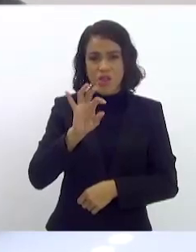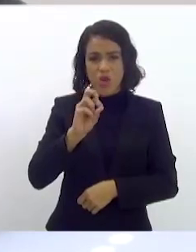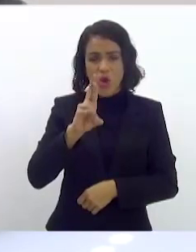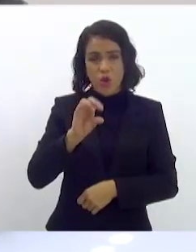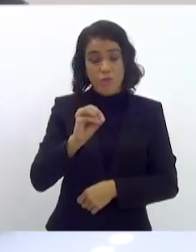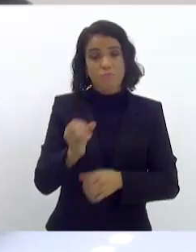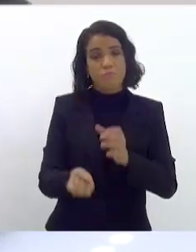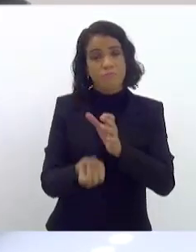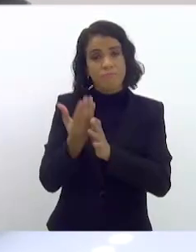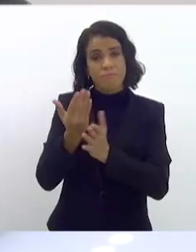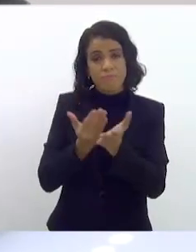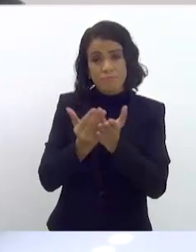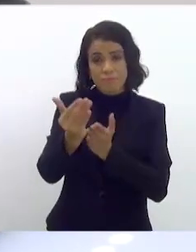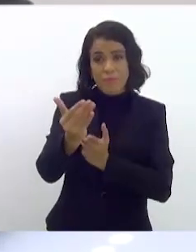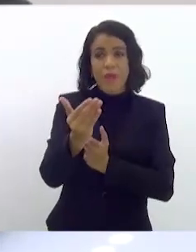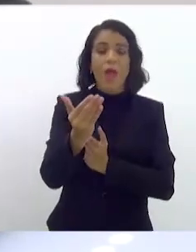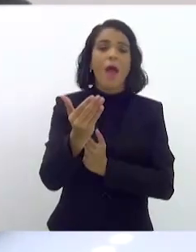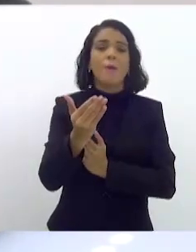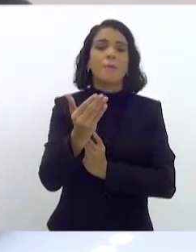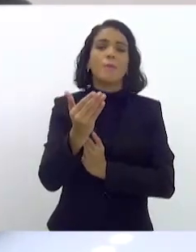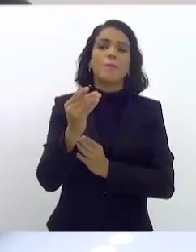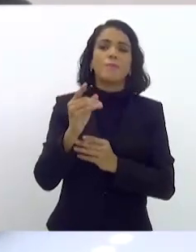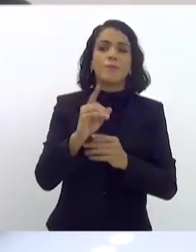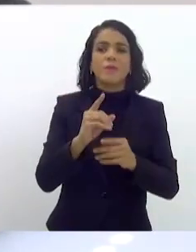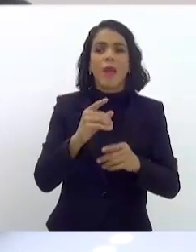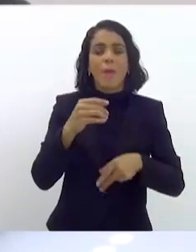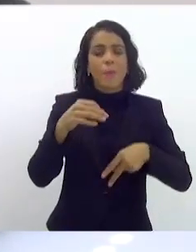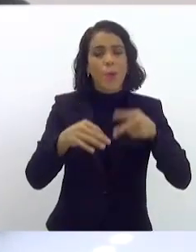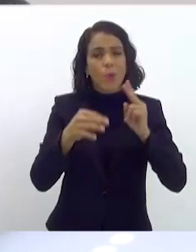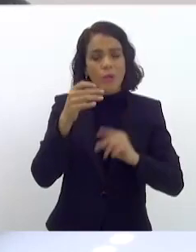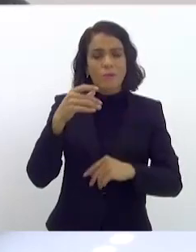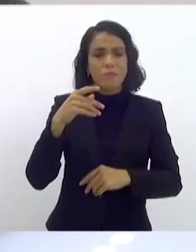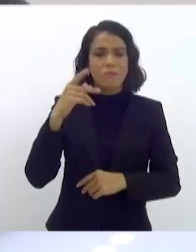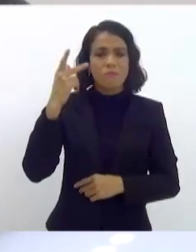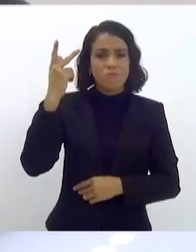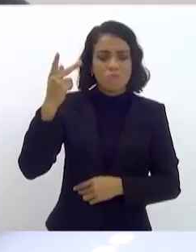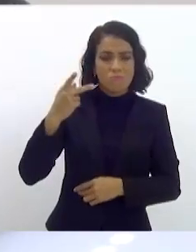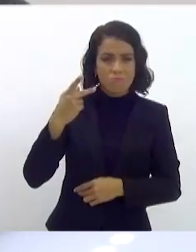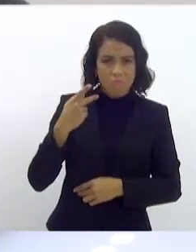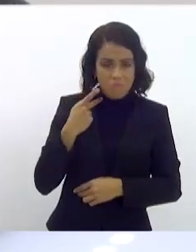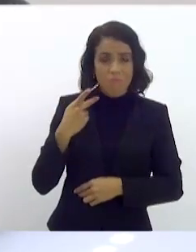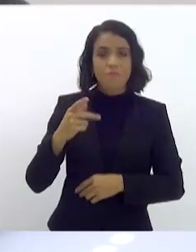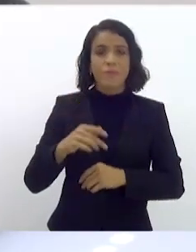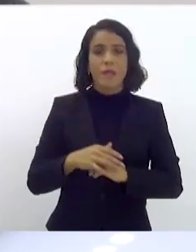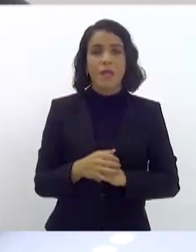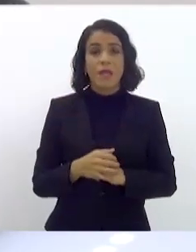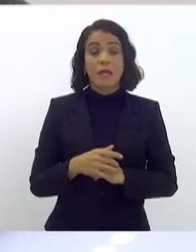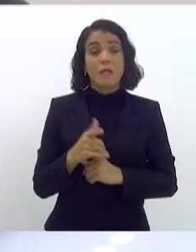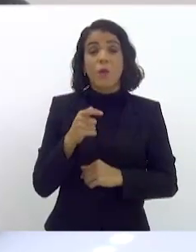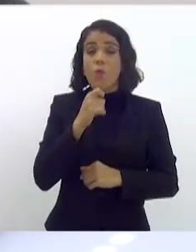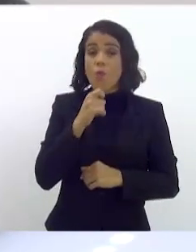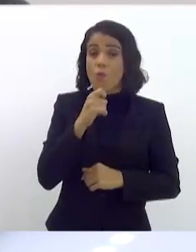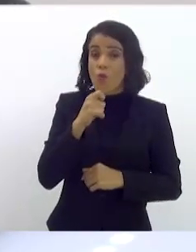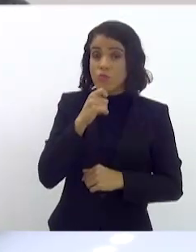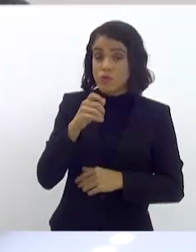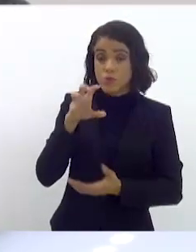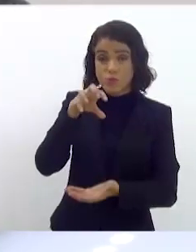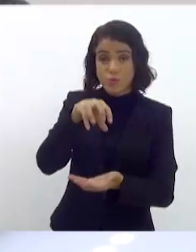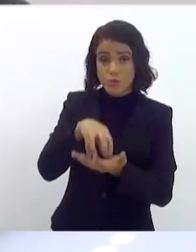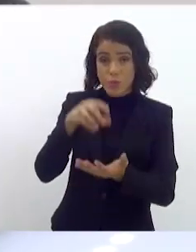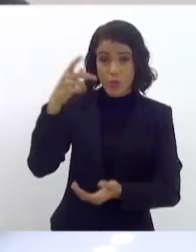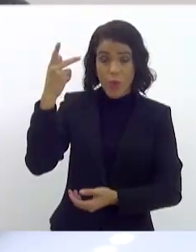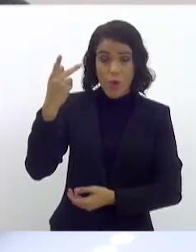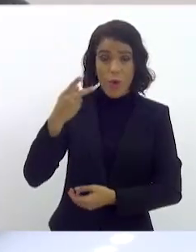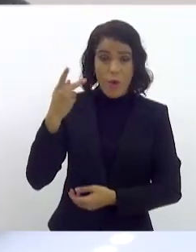a partir ali da Procuradoria da Mulher na Câmara. E como a gente não tinha ainda a Procuradoria, estou dizendo